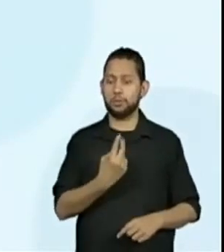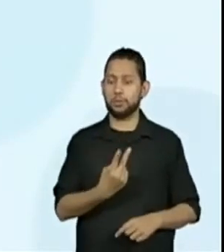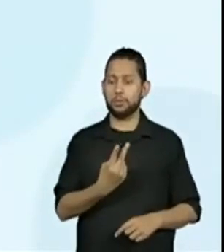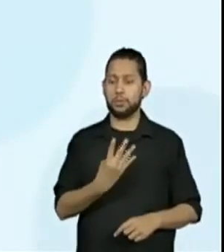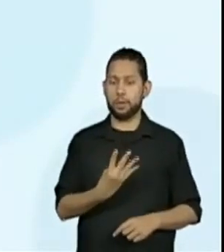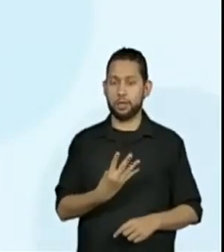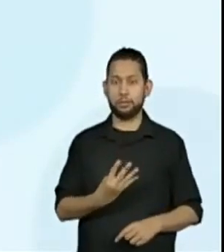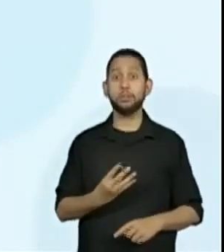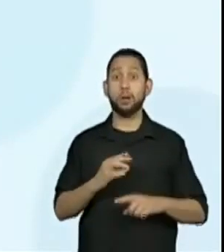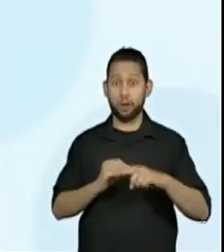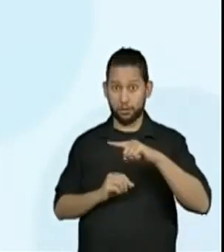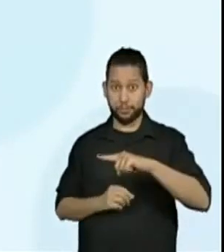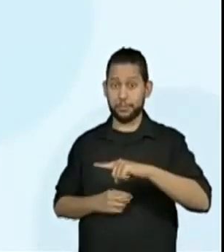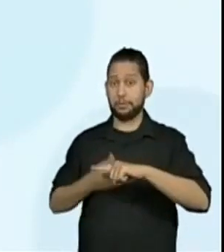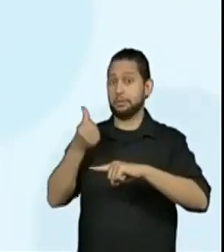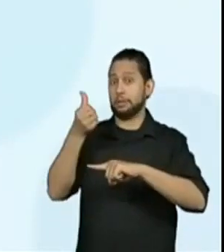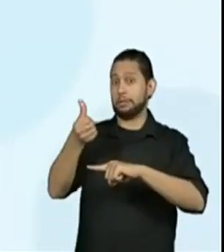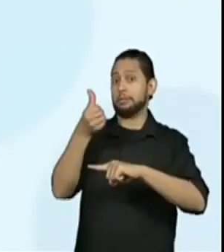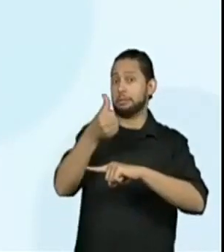124.